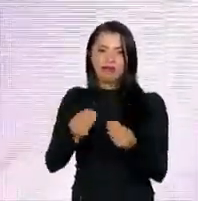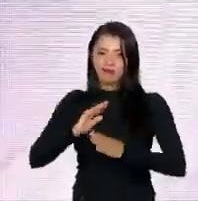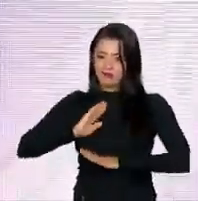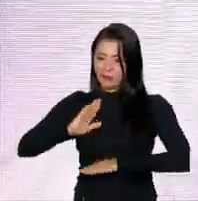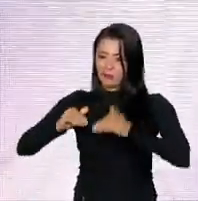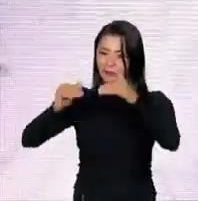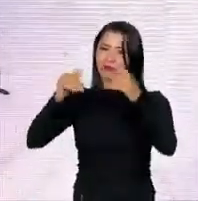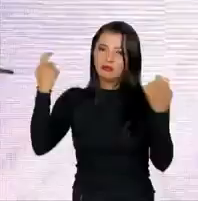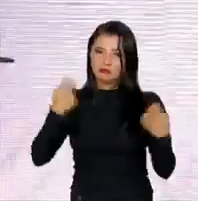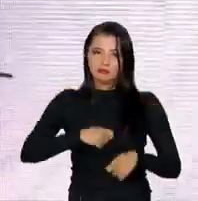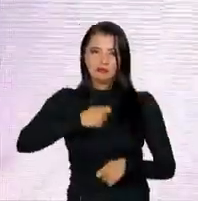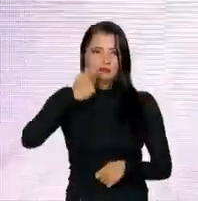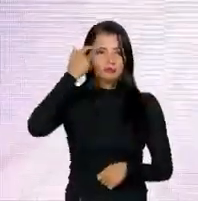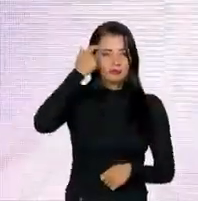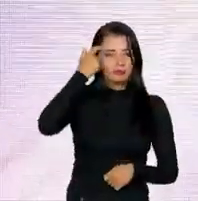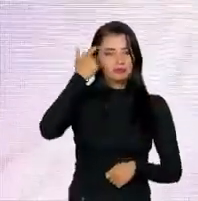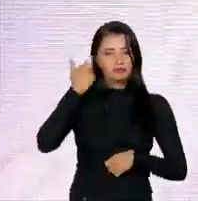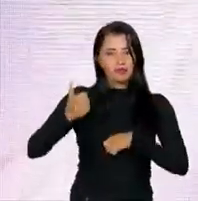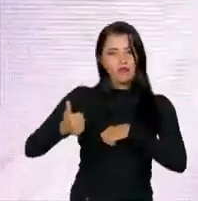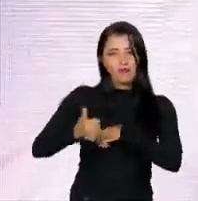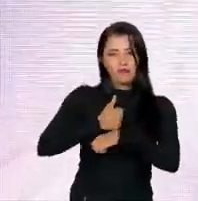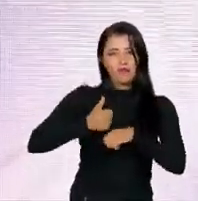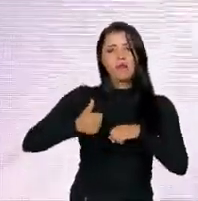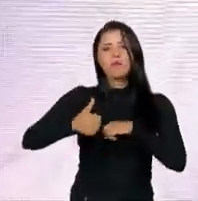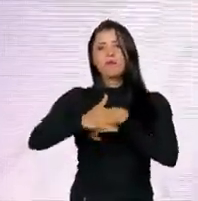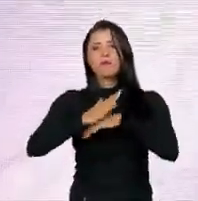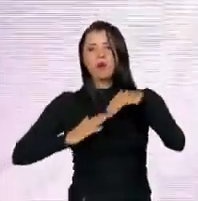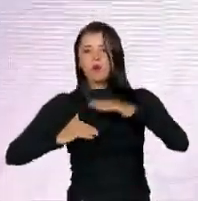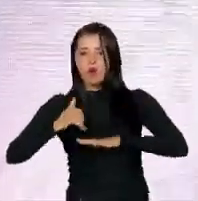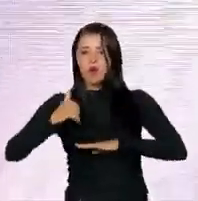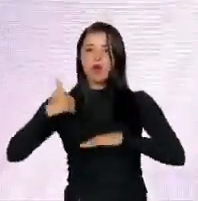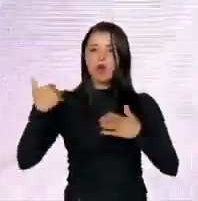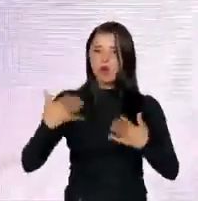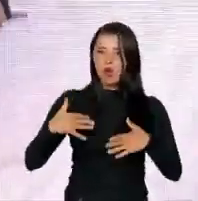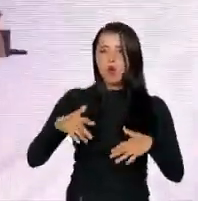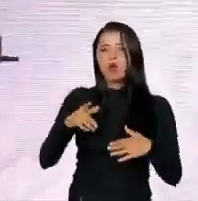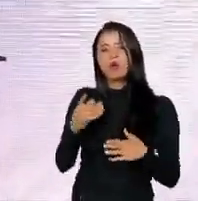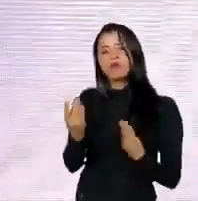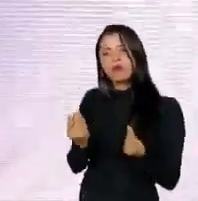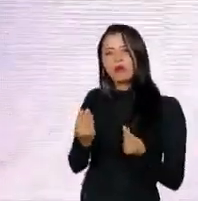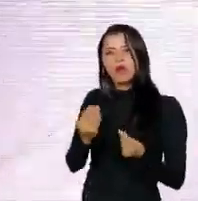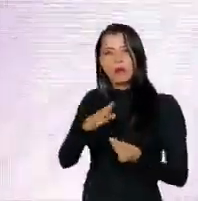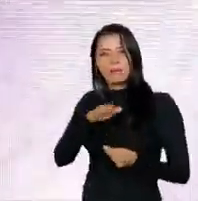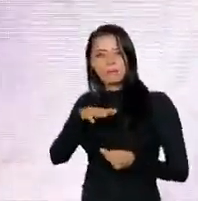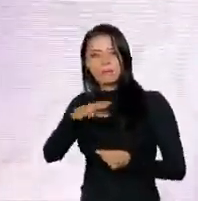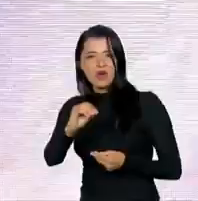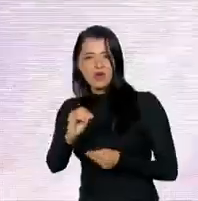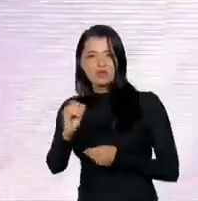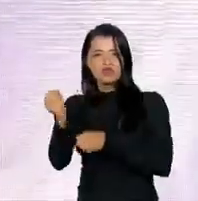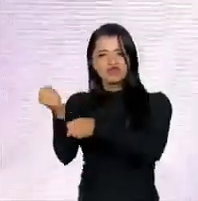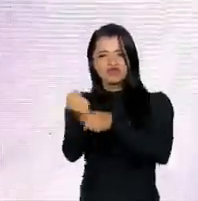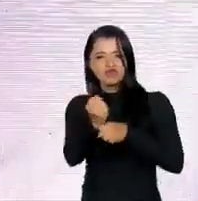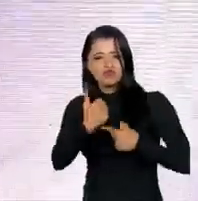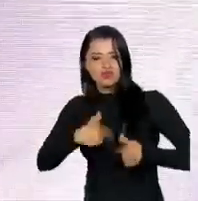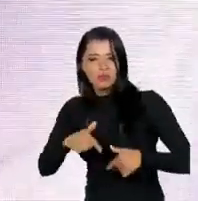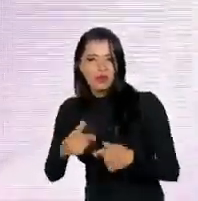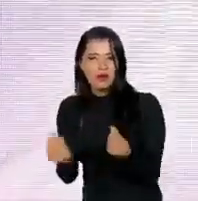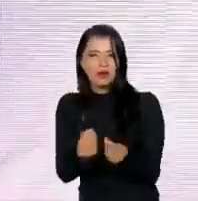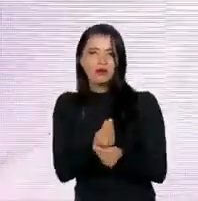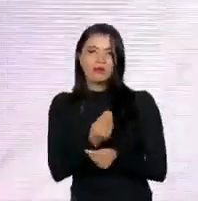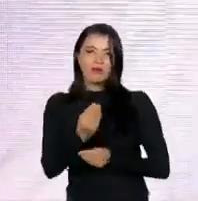pensar a formação de mão de obra. É claro que a educação está muito além da formação de mão de obra, mas ela